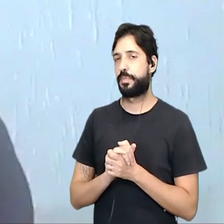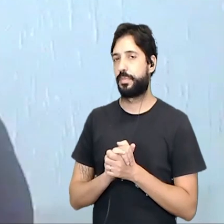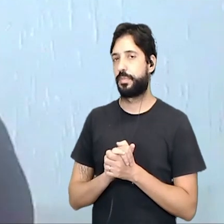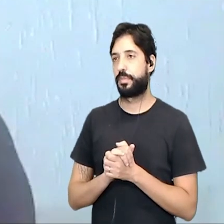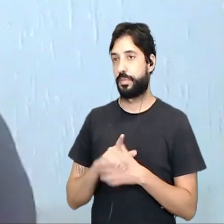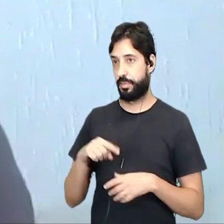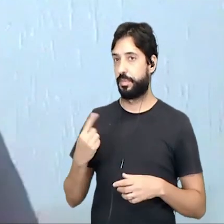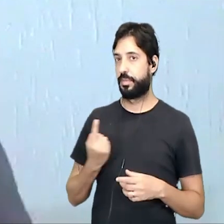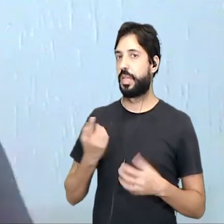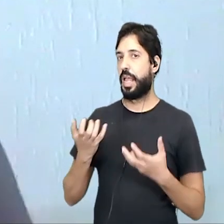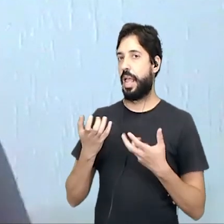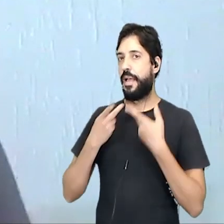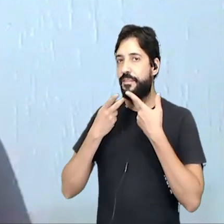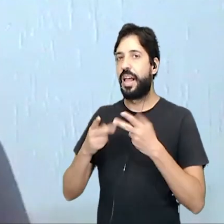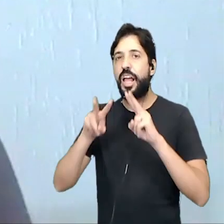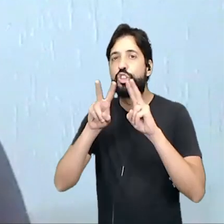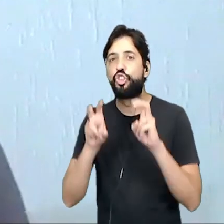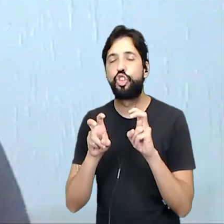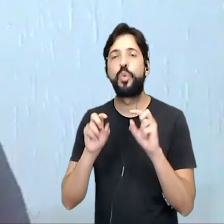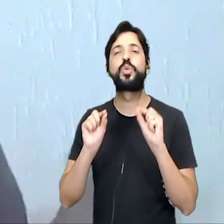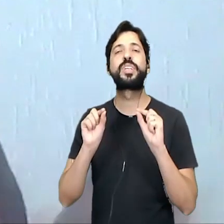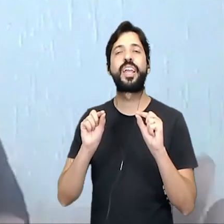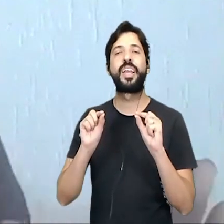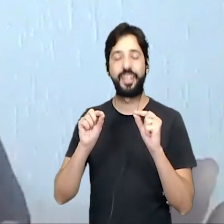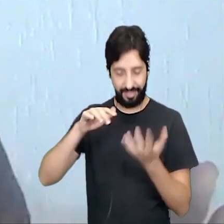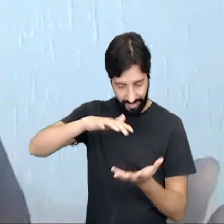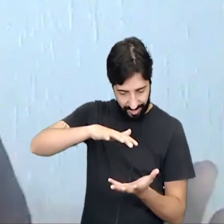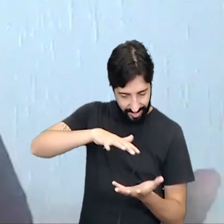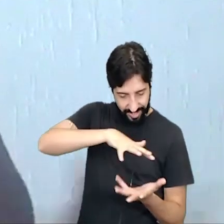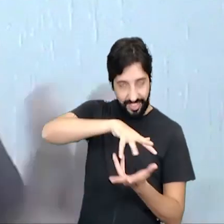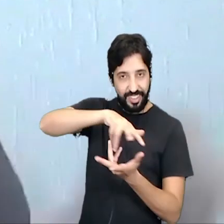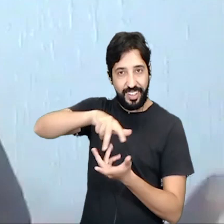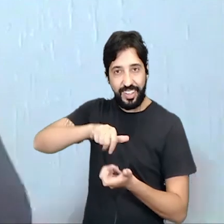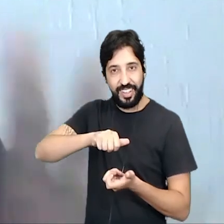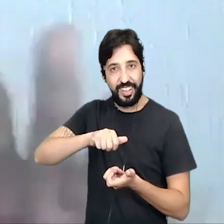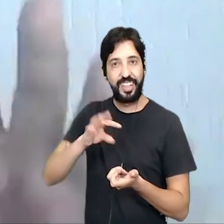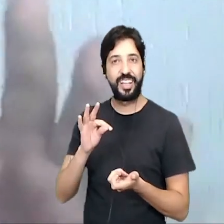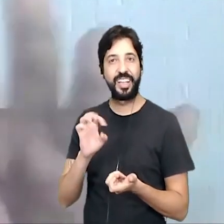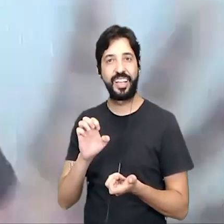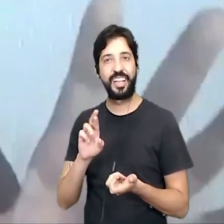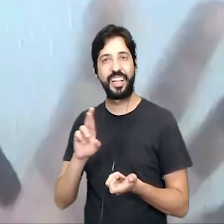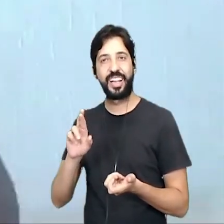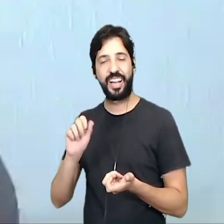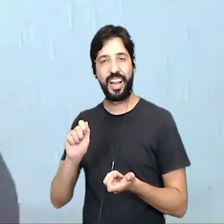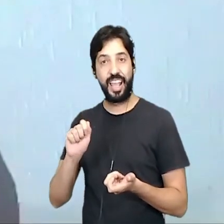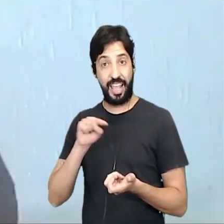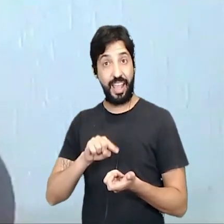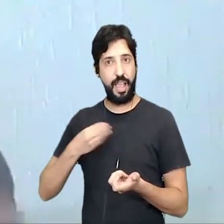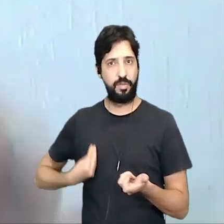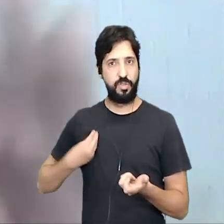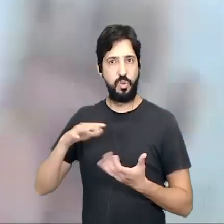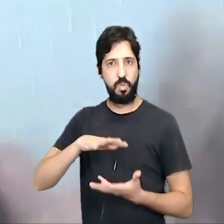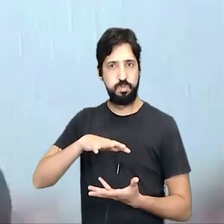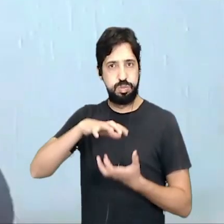é o seguinte: a gente queria falar desse organismo maravilhoso que é o planeta Terra,